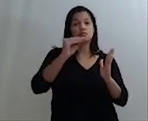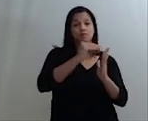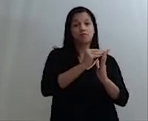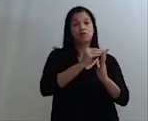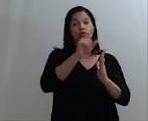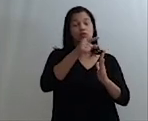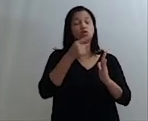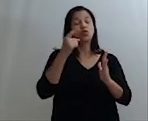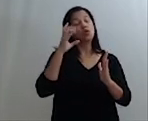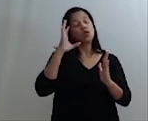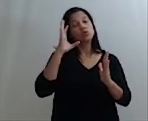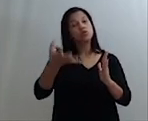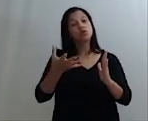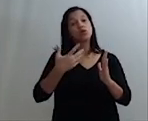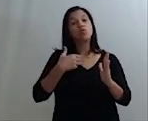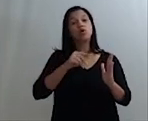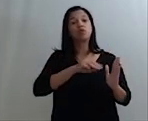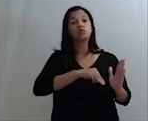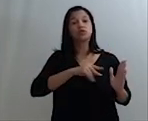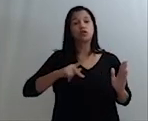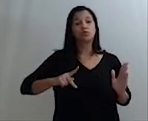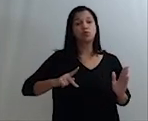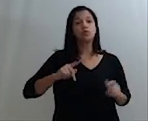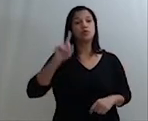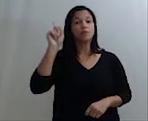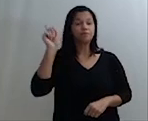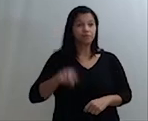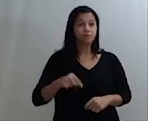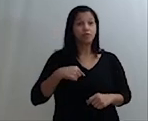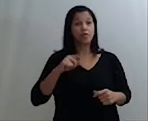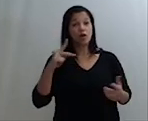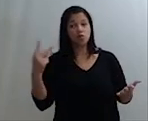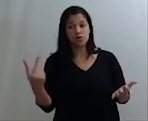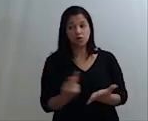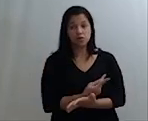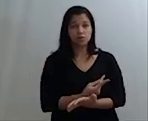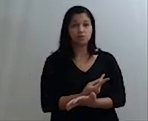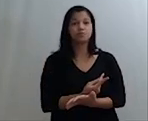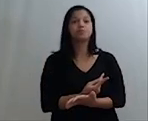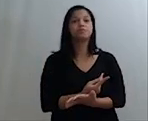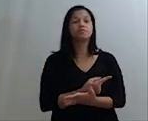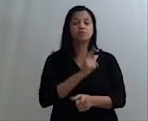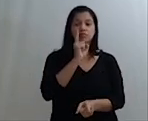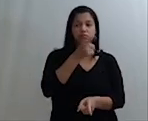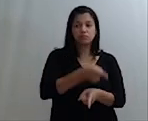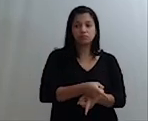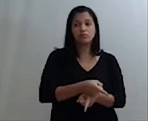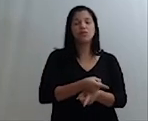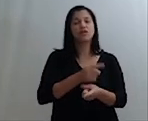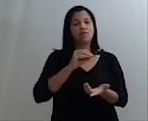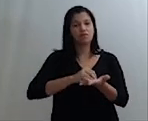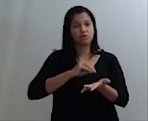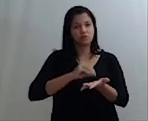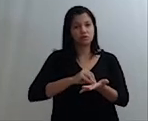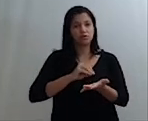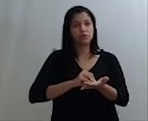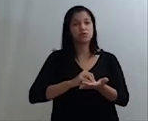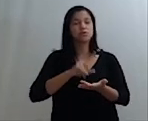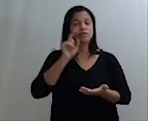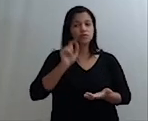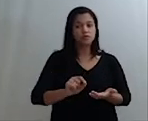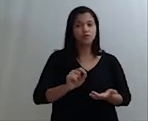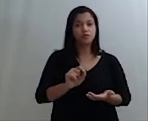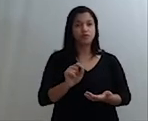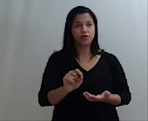Ministério Público pois bem excelências naquela ocasião encontrava-se ainda pendente de manifestação